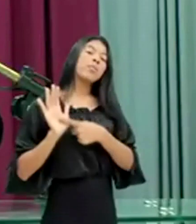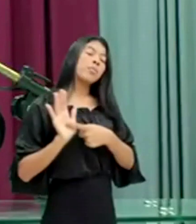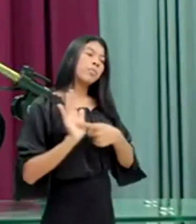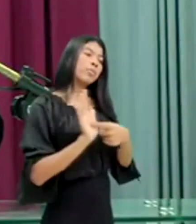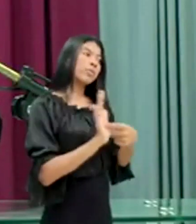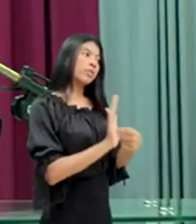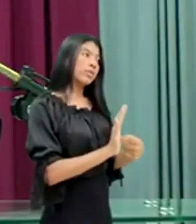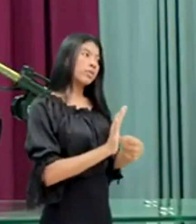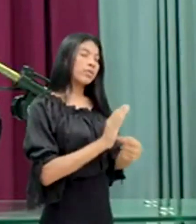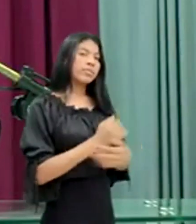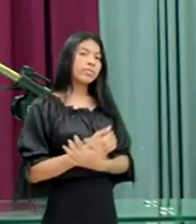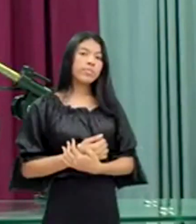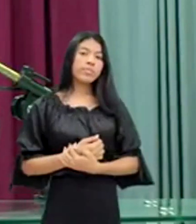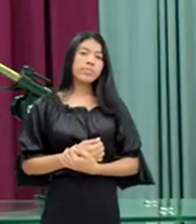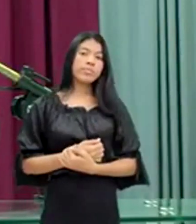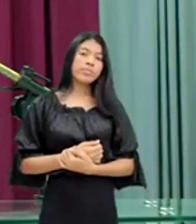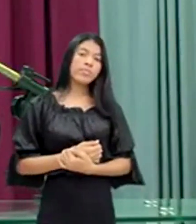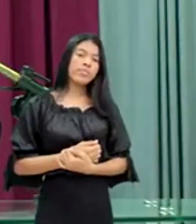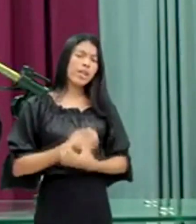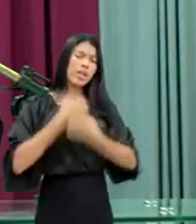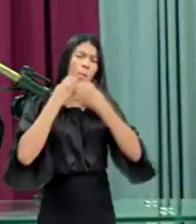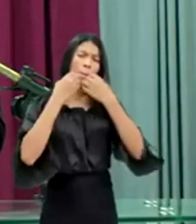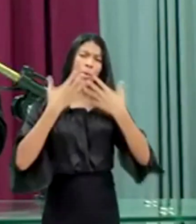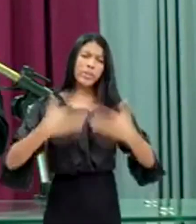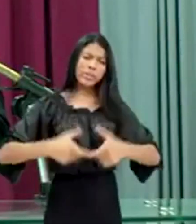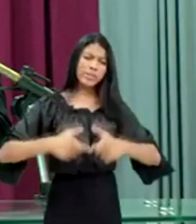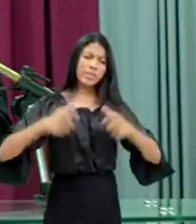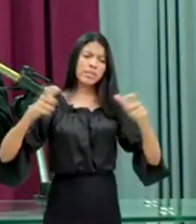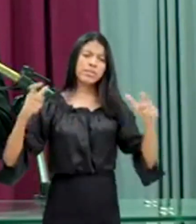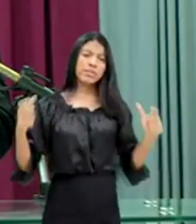eram bastante abundantes e bons.